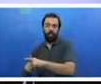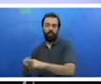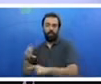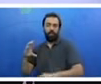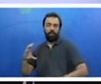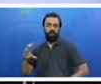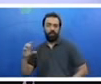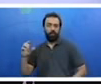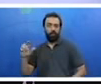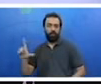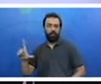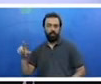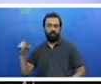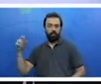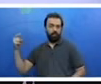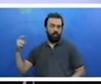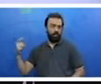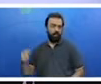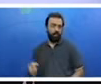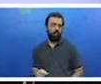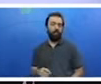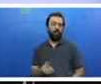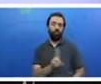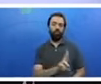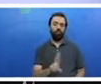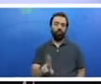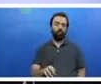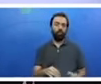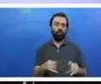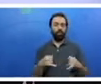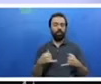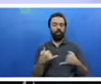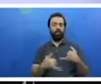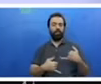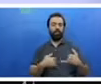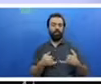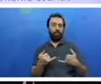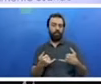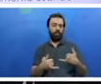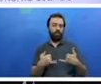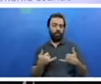e ele pode ser representado dessa maneira que nós vimos ao lado.